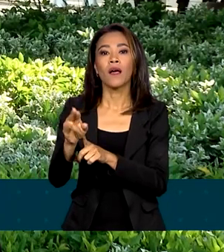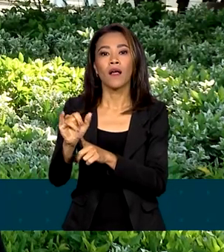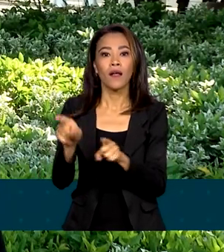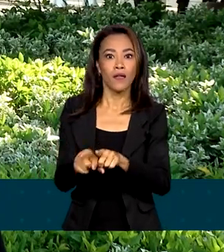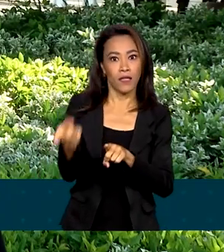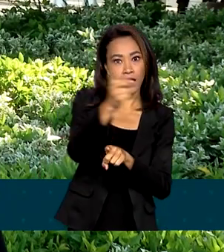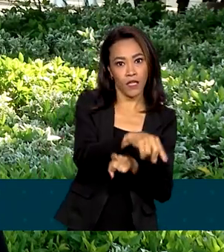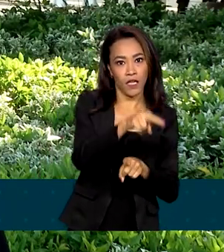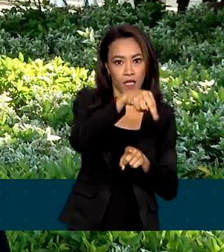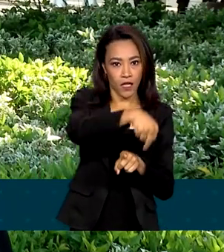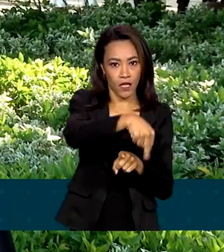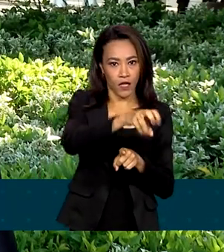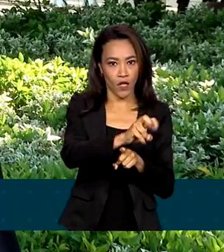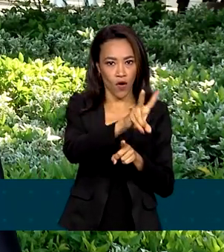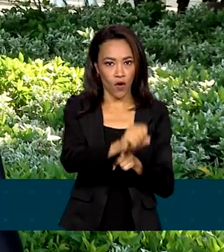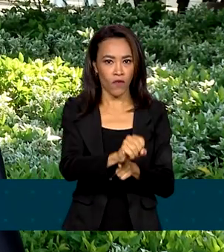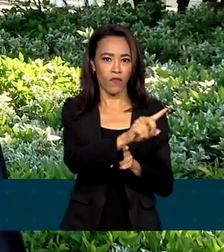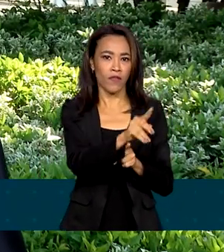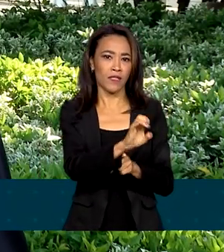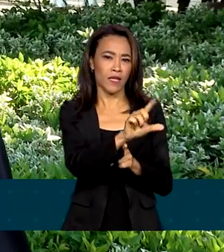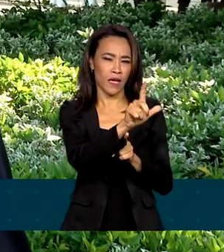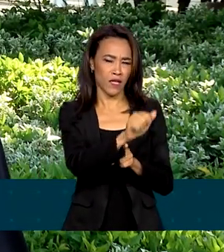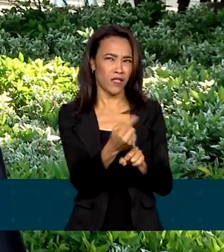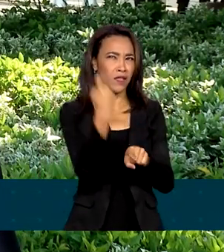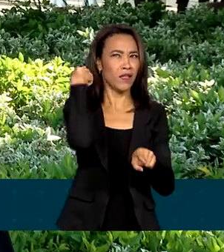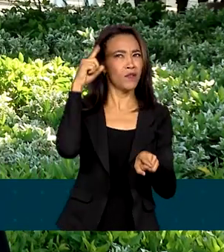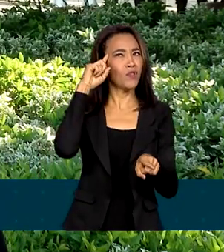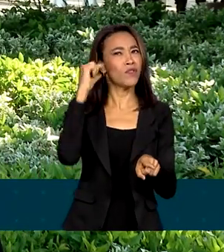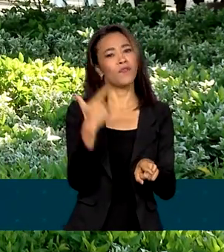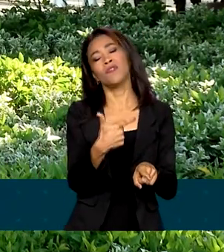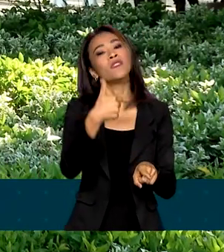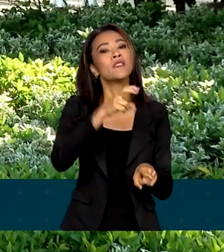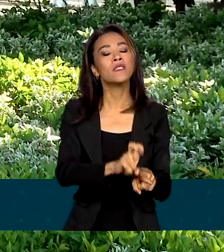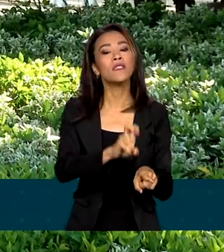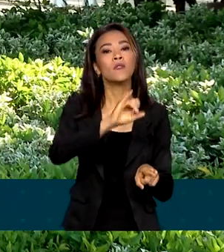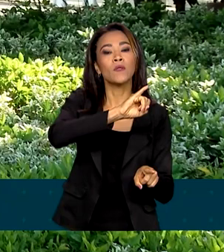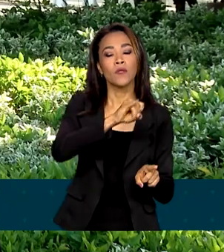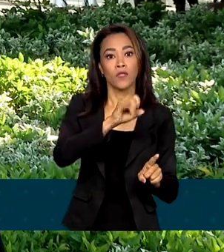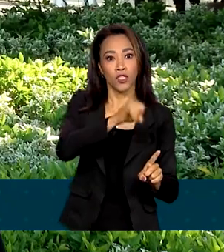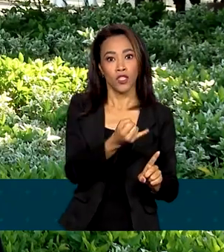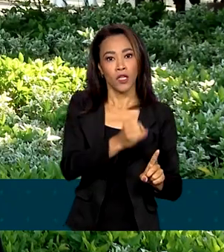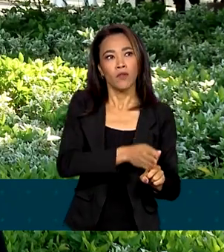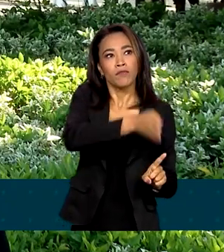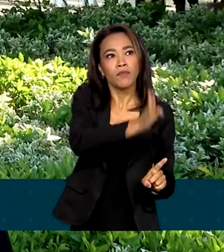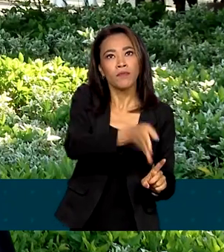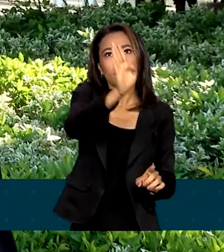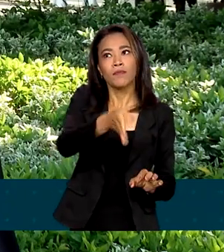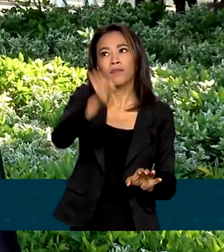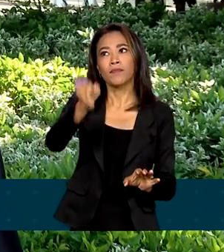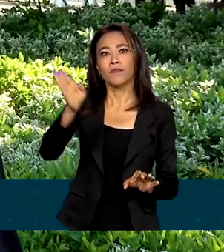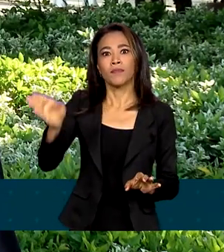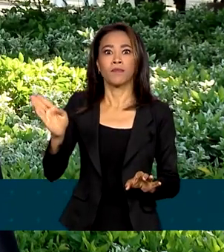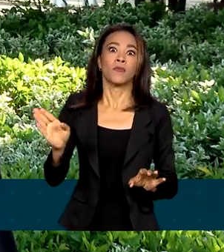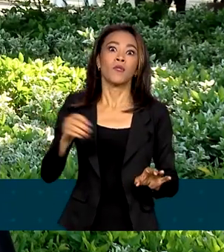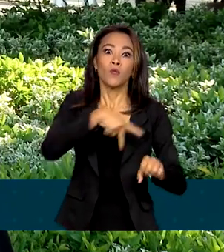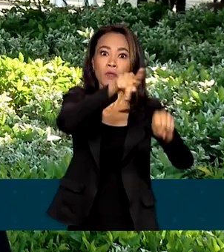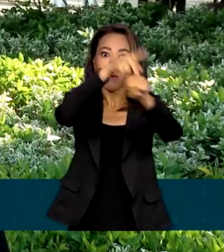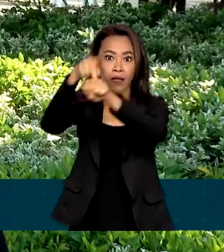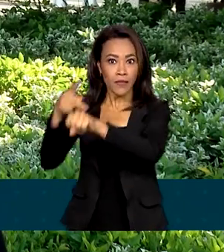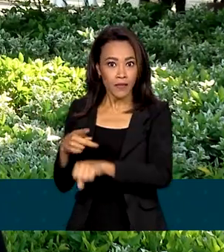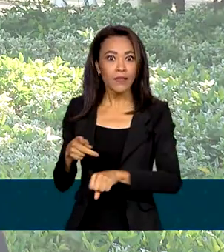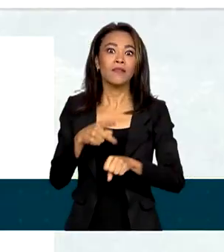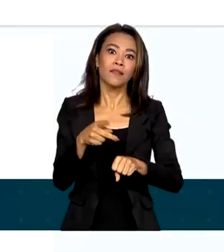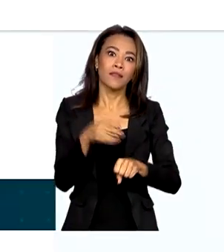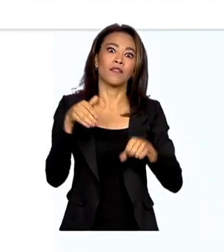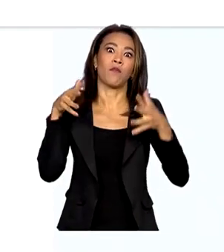a taça percorre desde o dia 25 de fevereiro, né, os 32 países participantes, entre eles o Brasil. Nas redes sociais, o